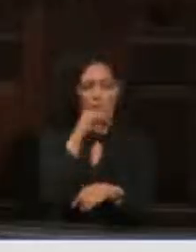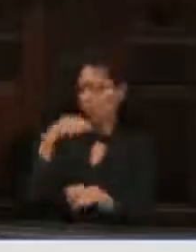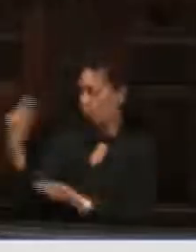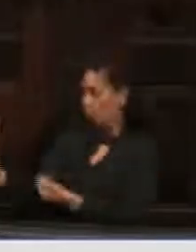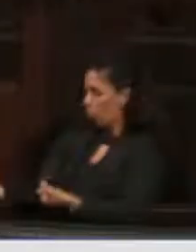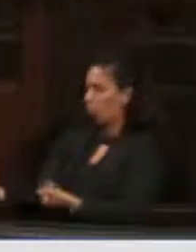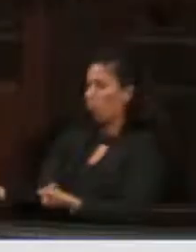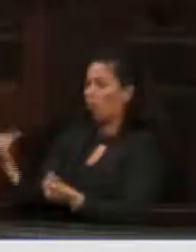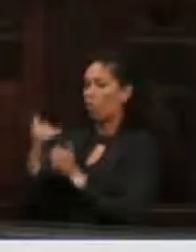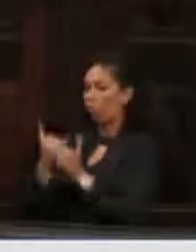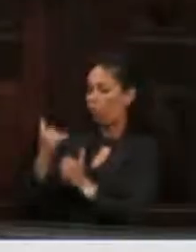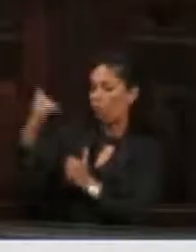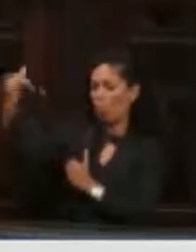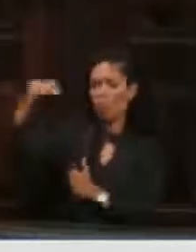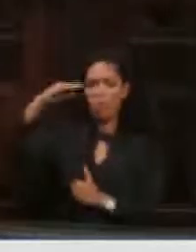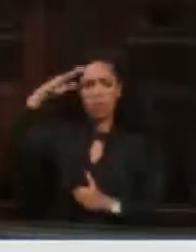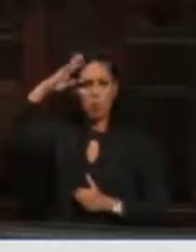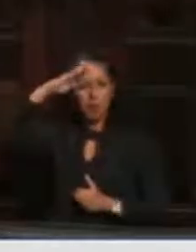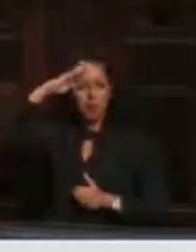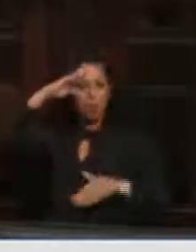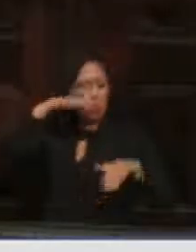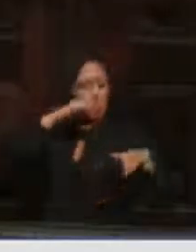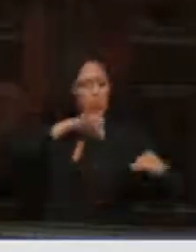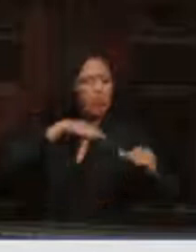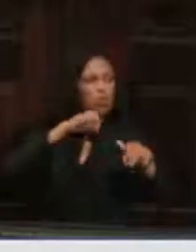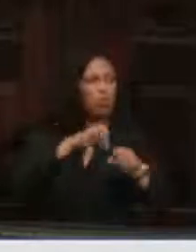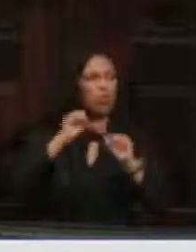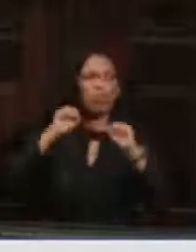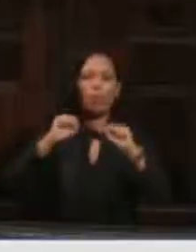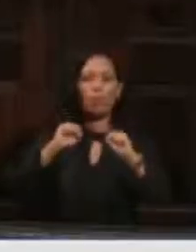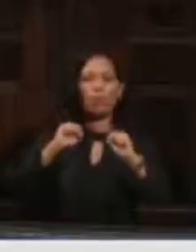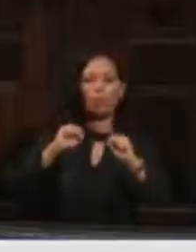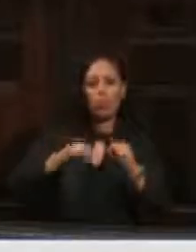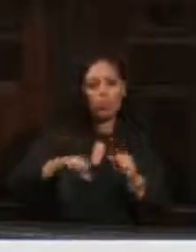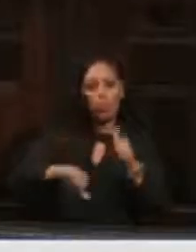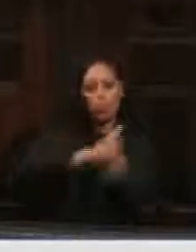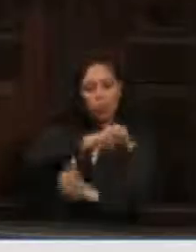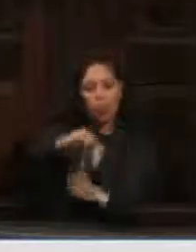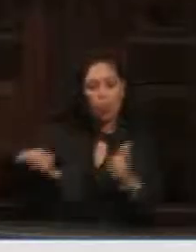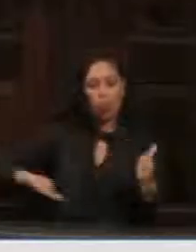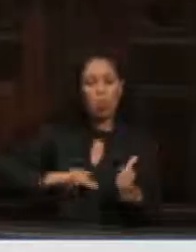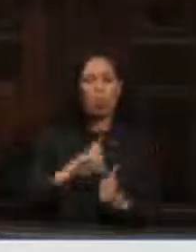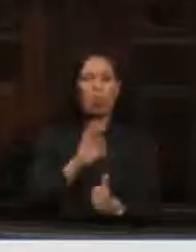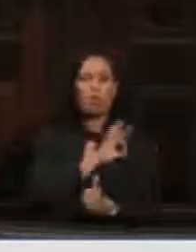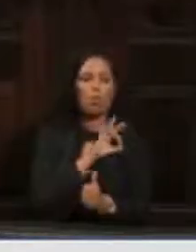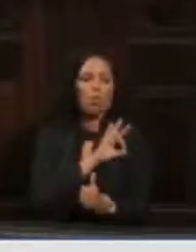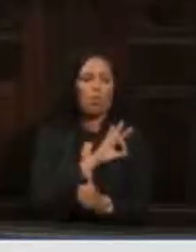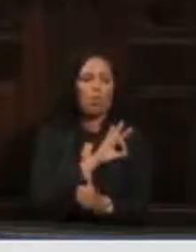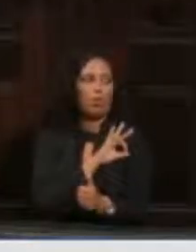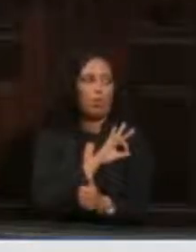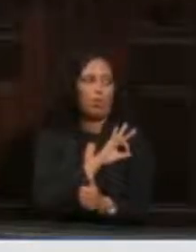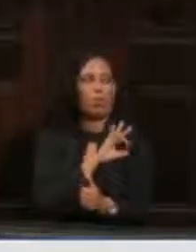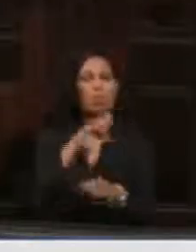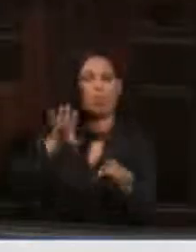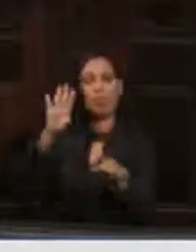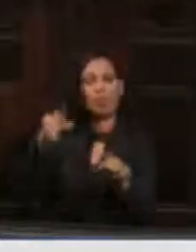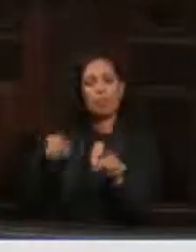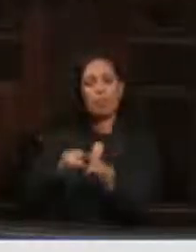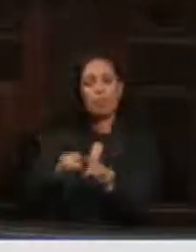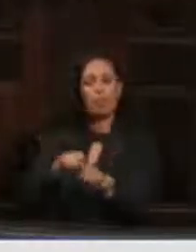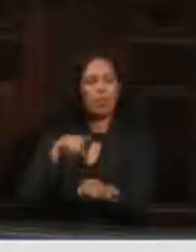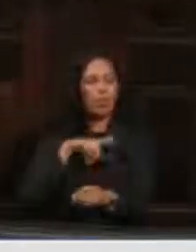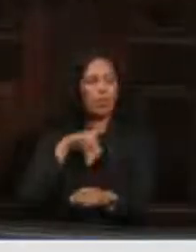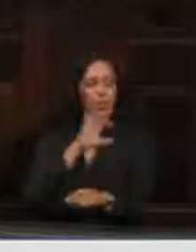que serve o exército, ele pode servir a polícia militar. E onde tem um policial, te